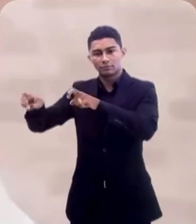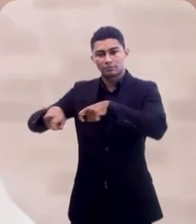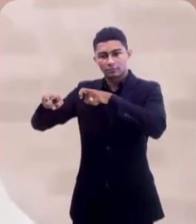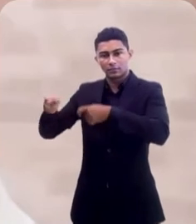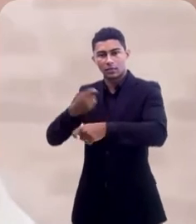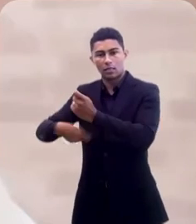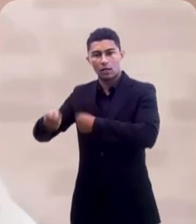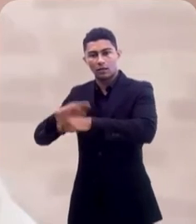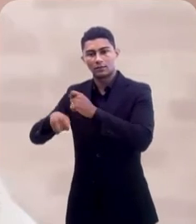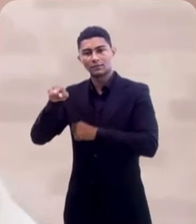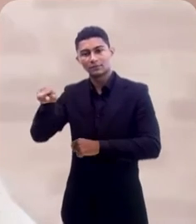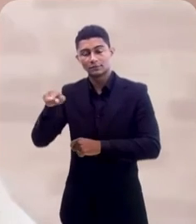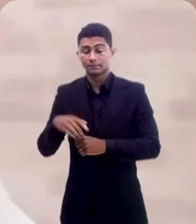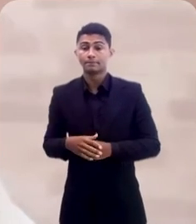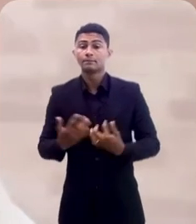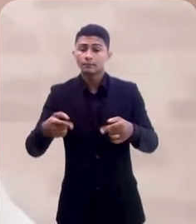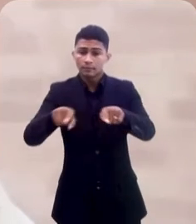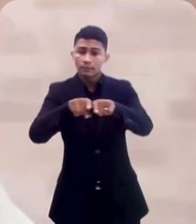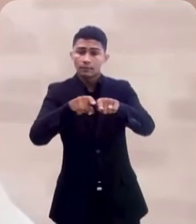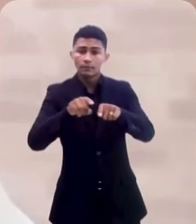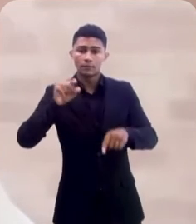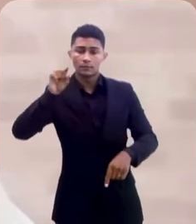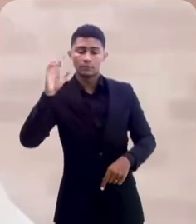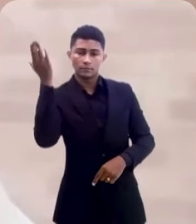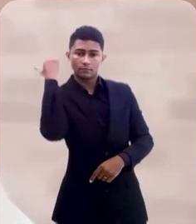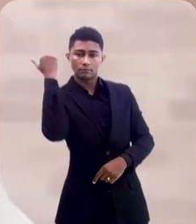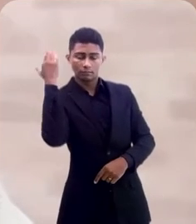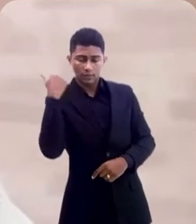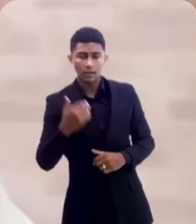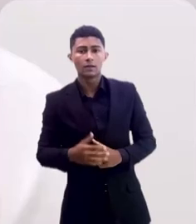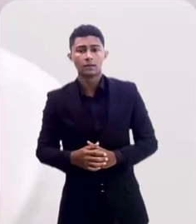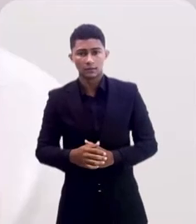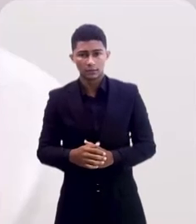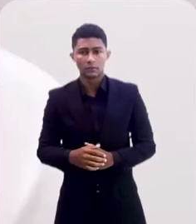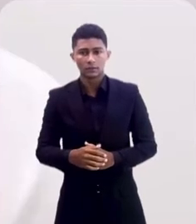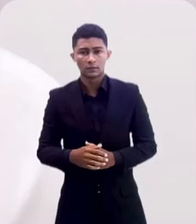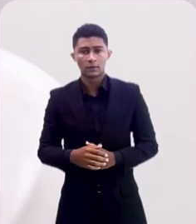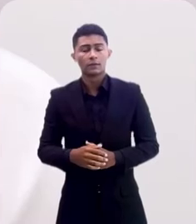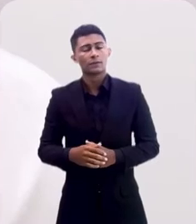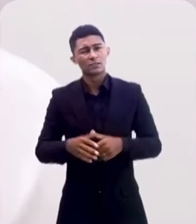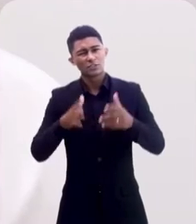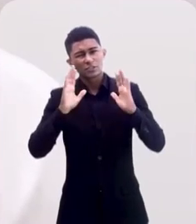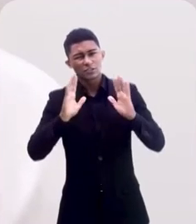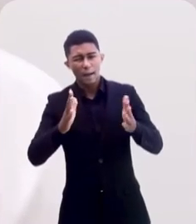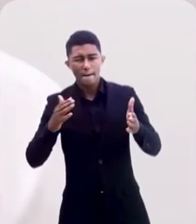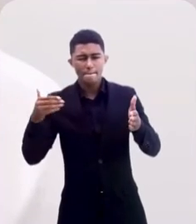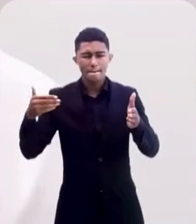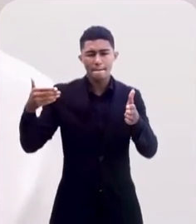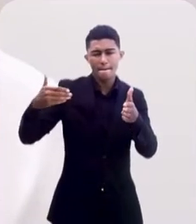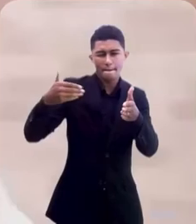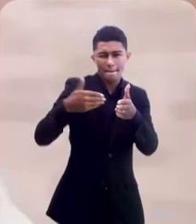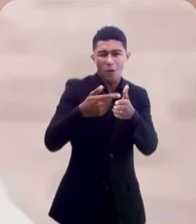e mais recentemente, ainda em fase de término